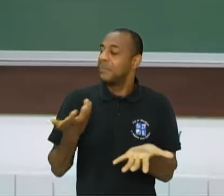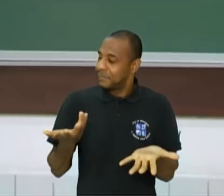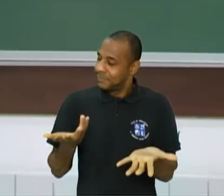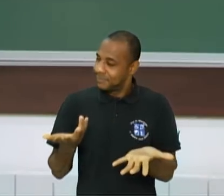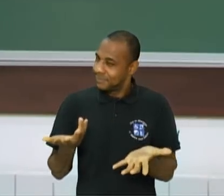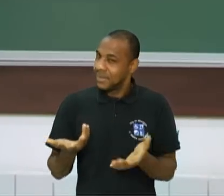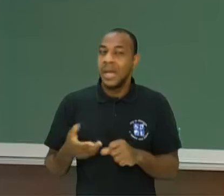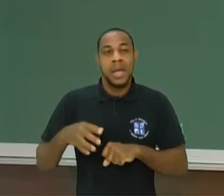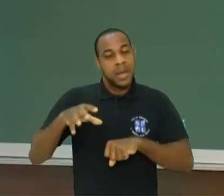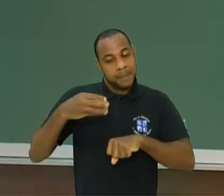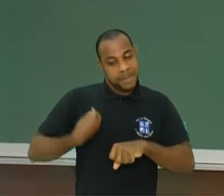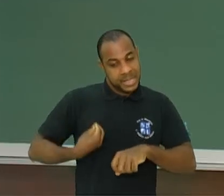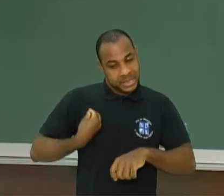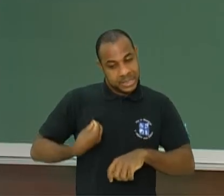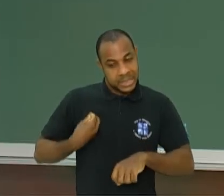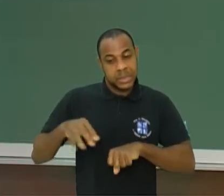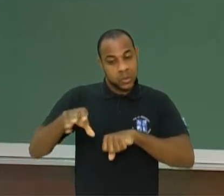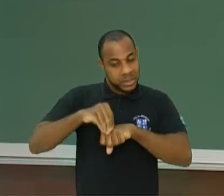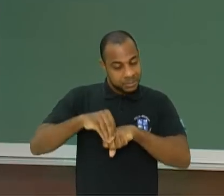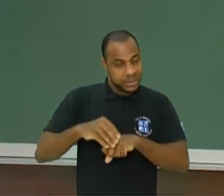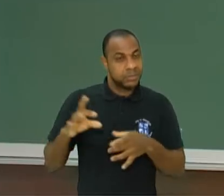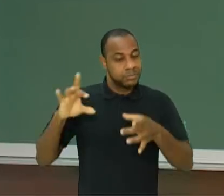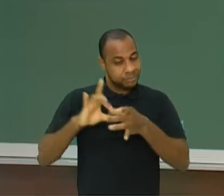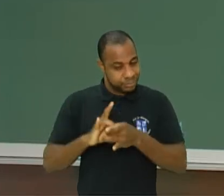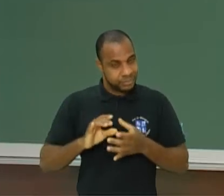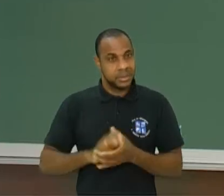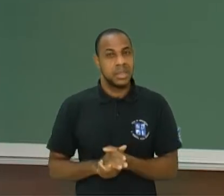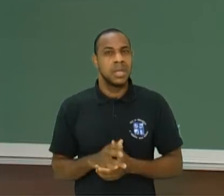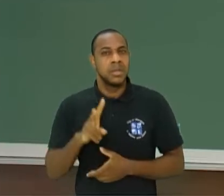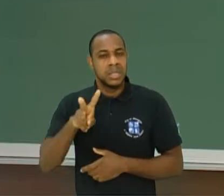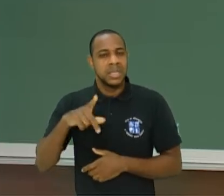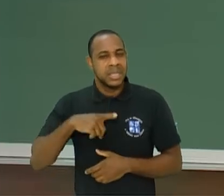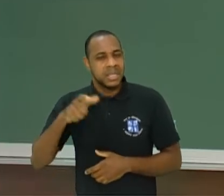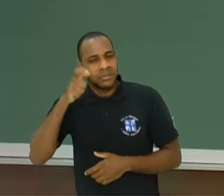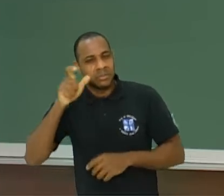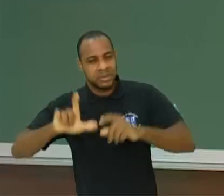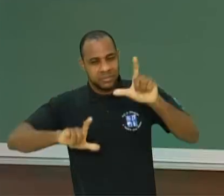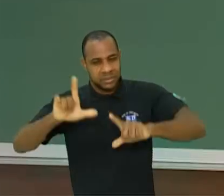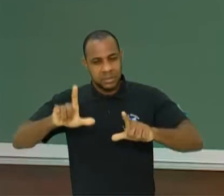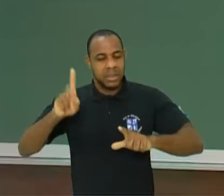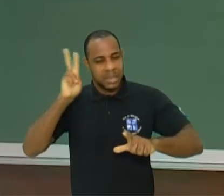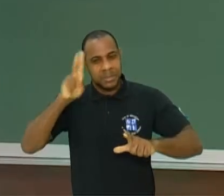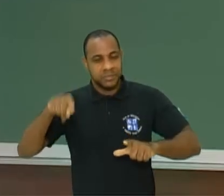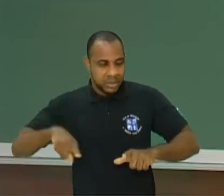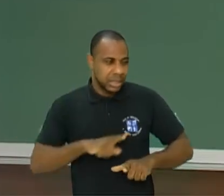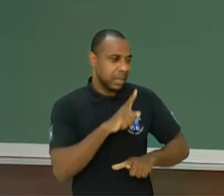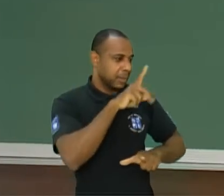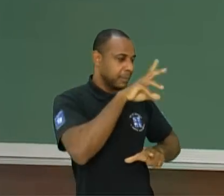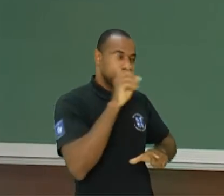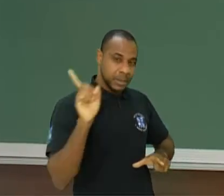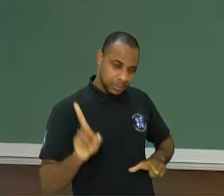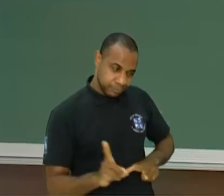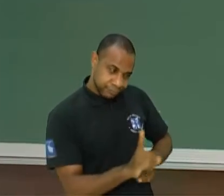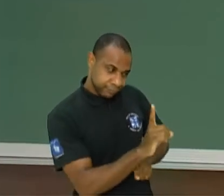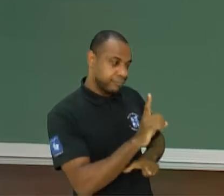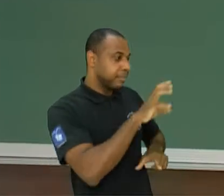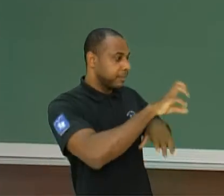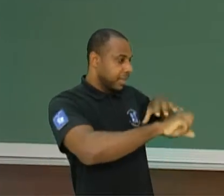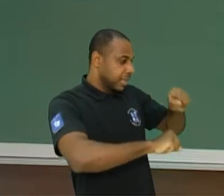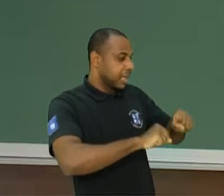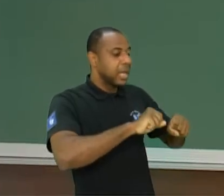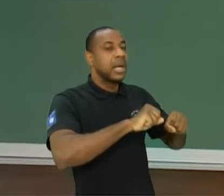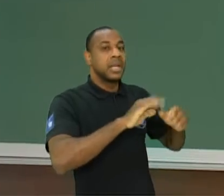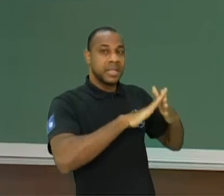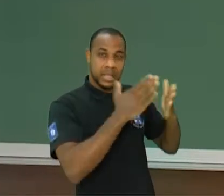pela televisão, lembrar de pegar a atividade no colégio e devolver. Cada escola tem sua data e horário,